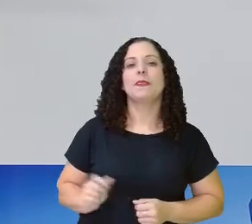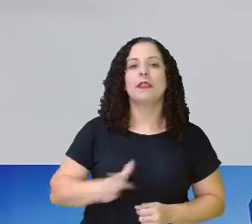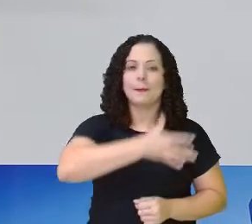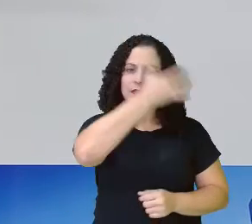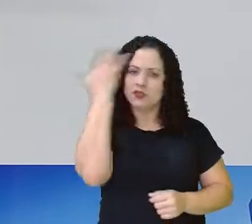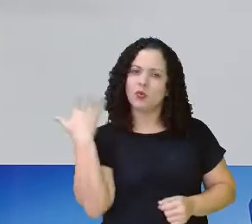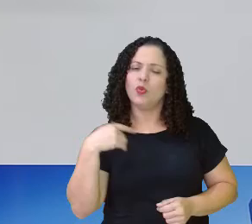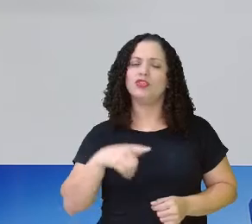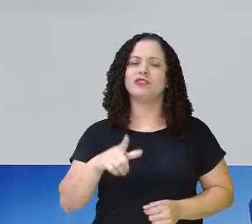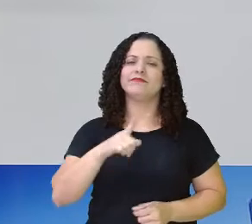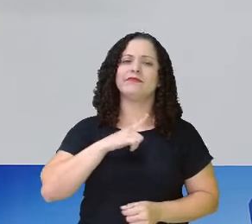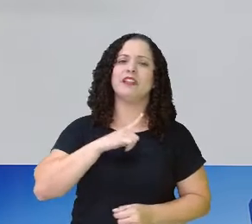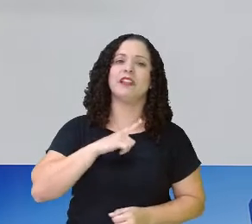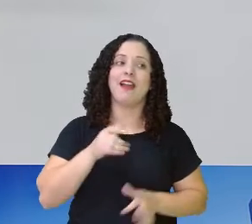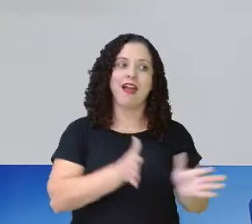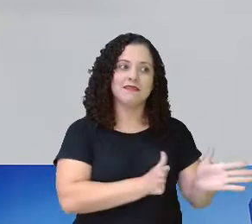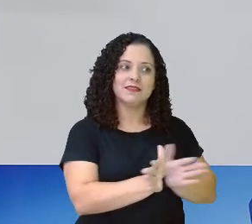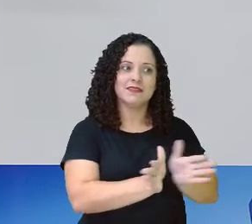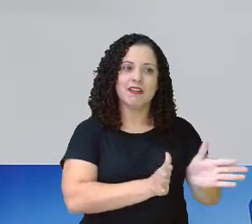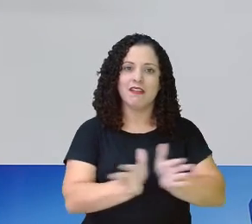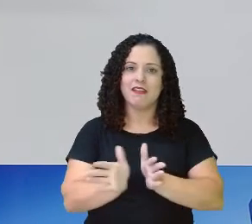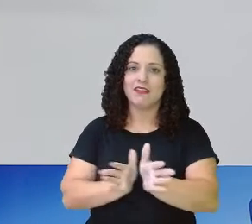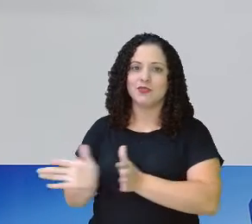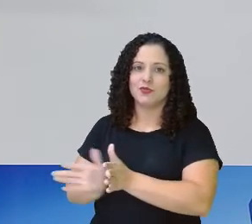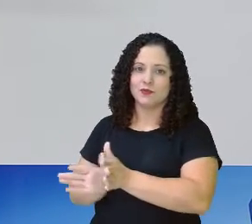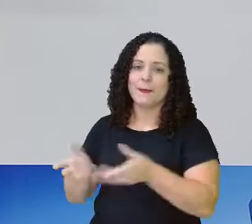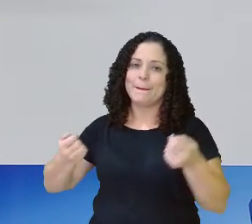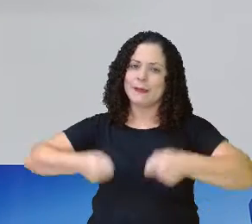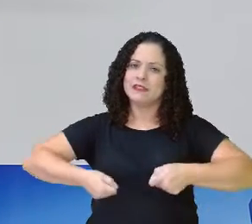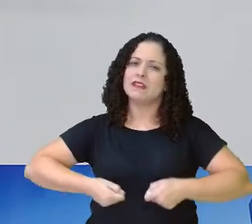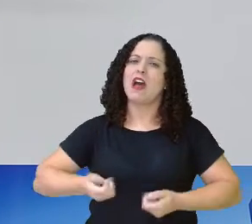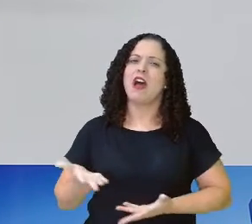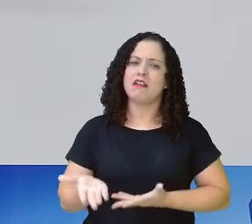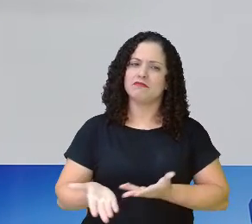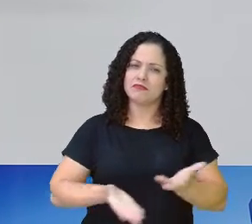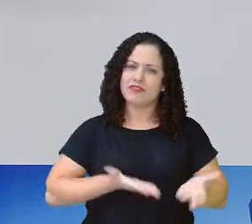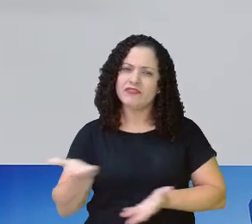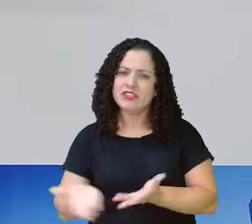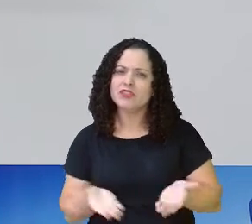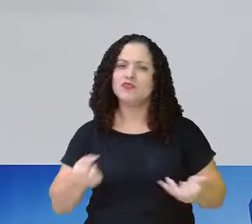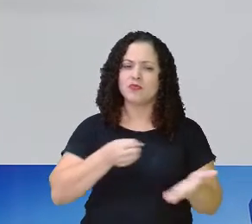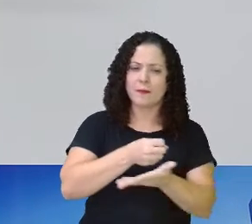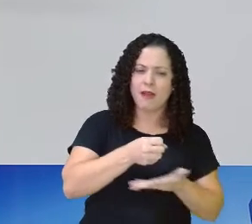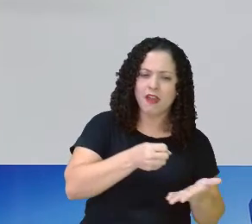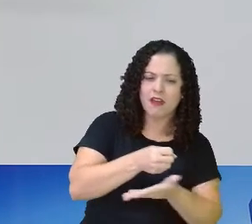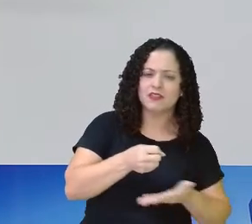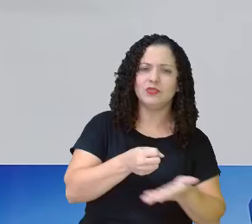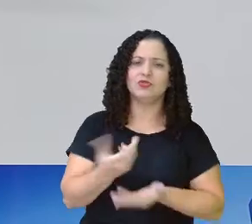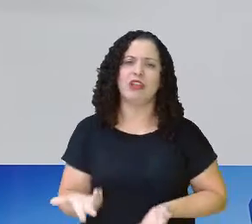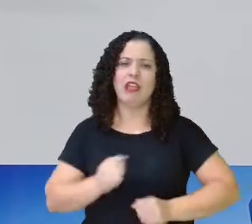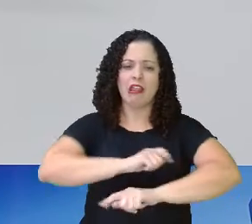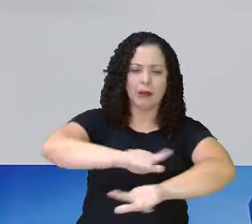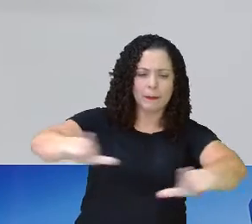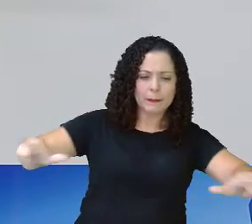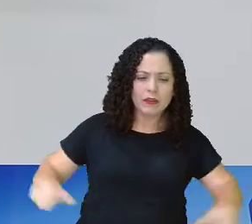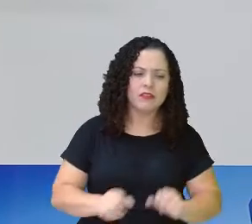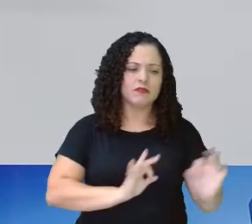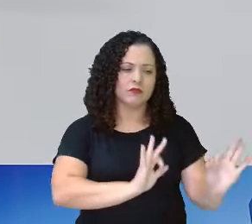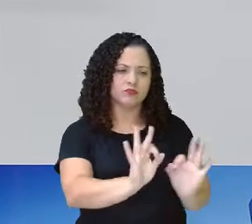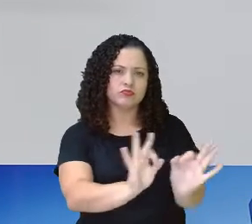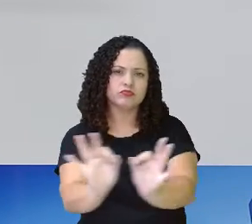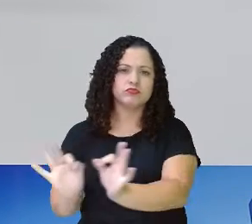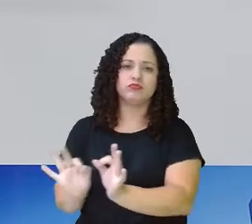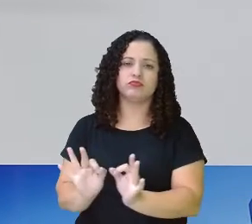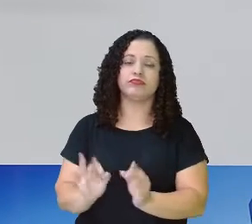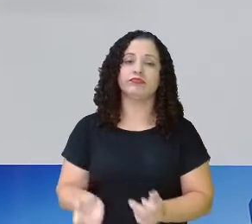tenham cada vez mais acesso a serviços de saneamento básico, a serviço de limpeza urbana. Vamos parar para pensar,